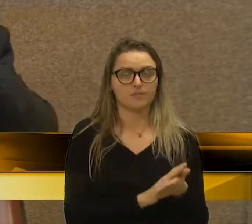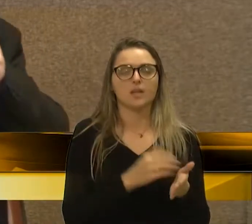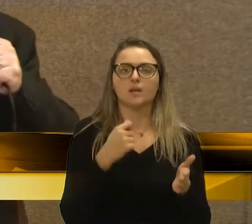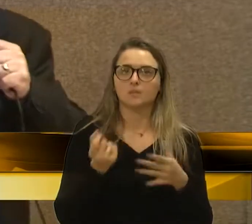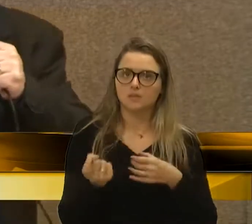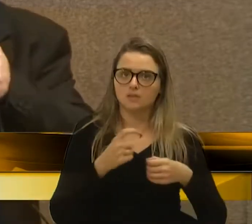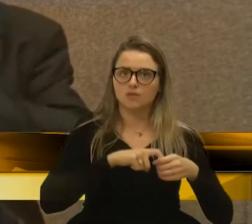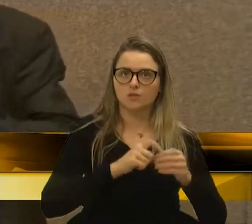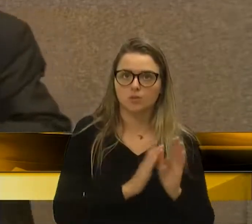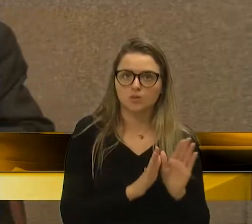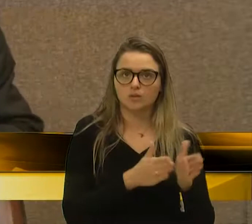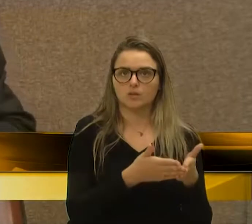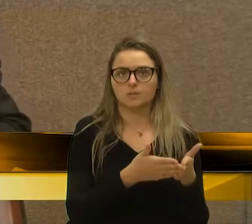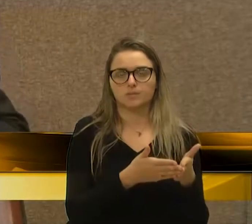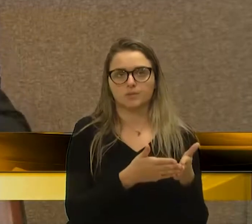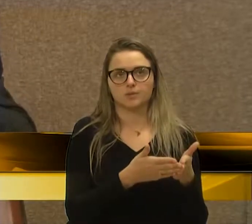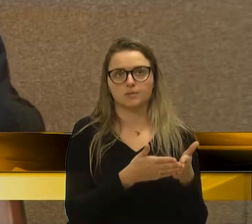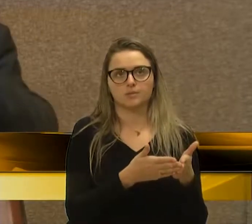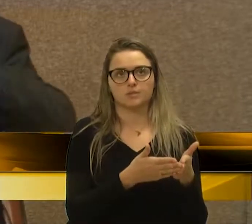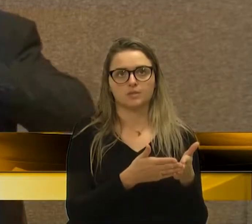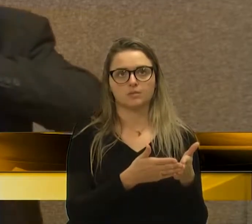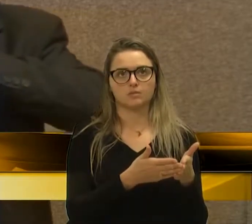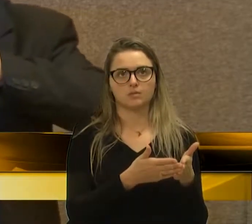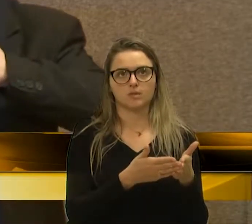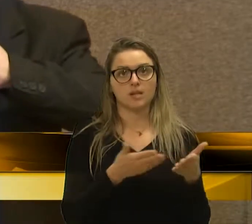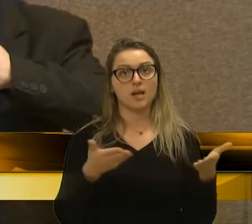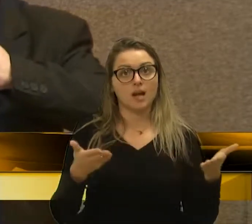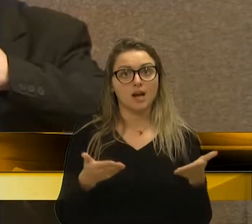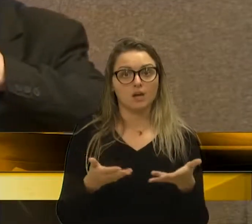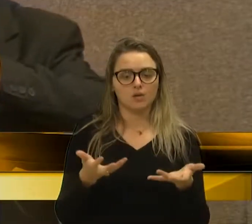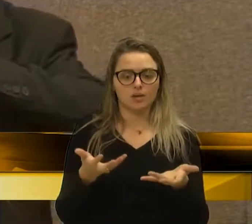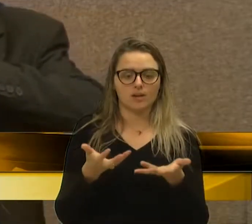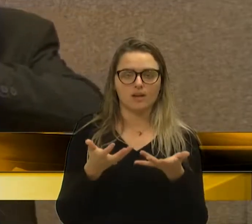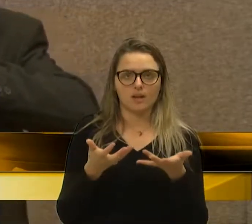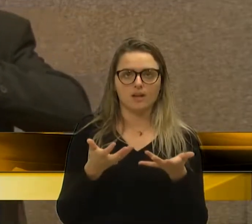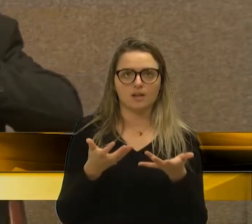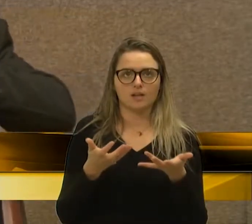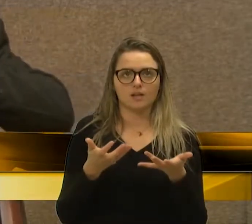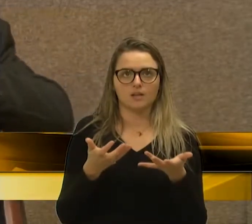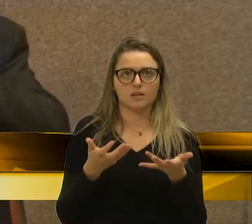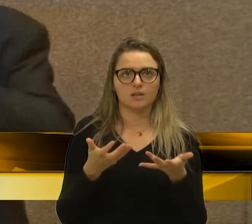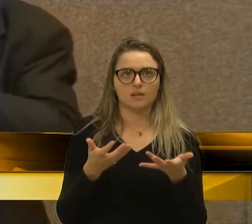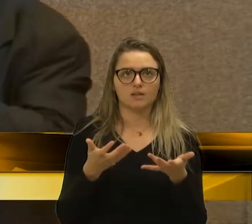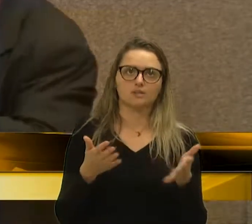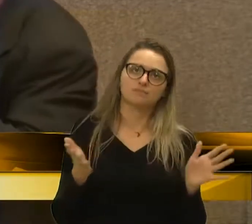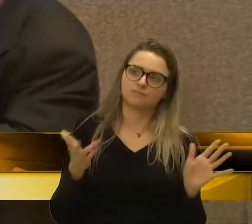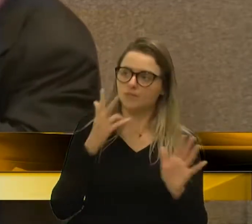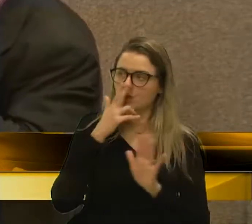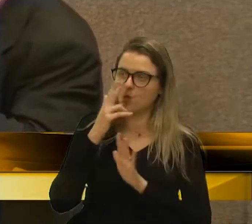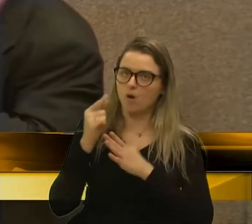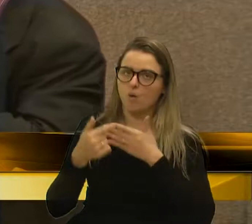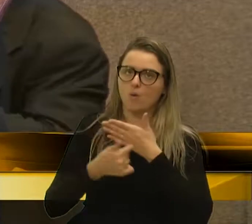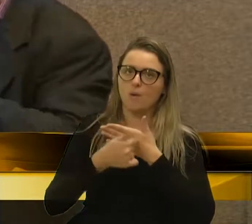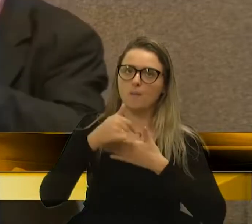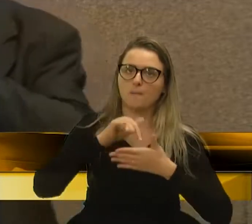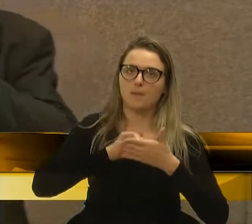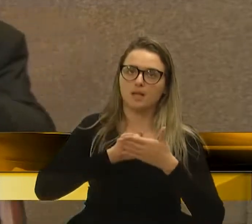Deveria votar para a comissão. Então, estão querendo matar, como diz o ditado,